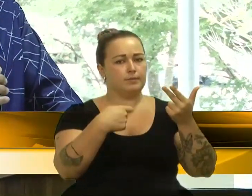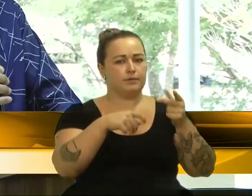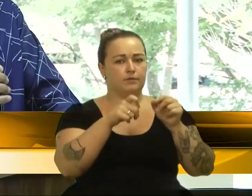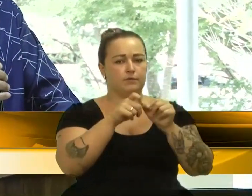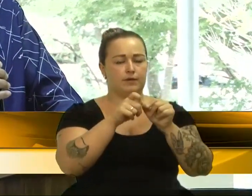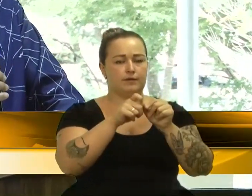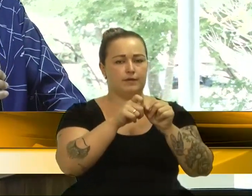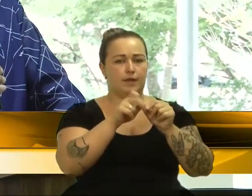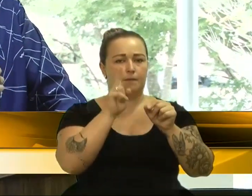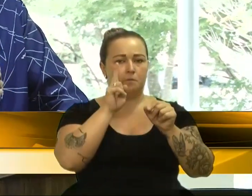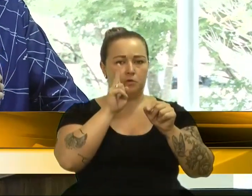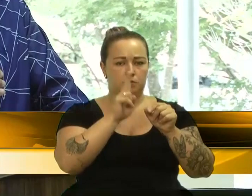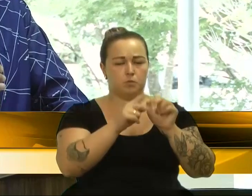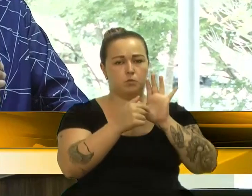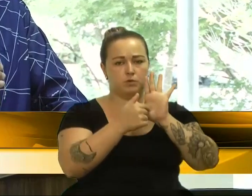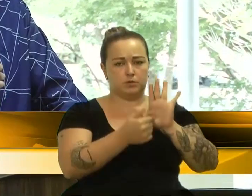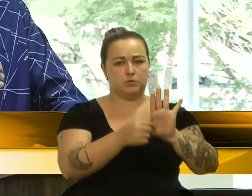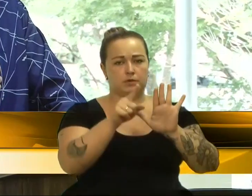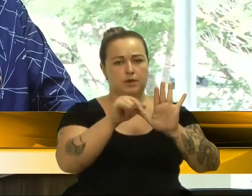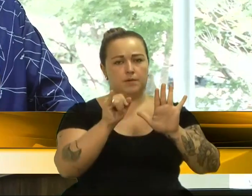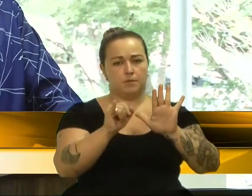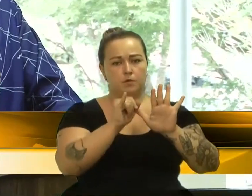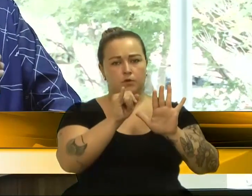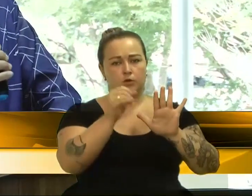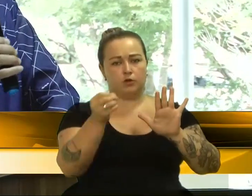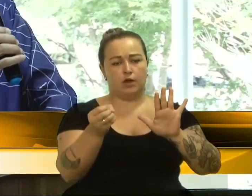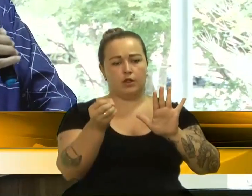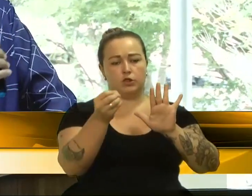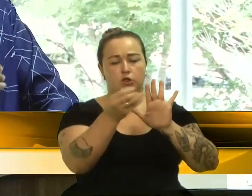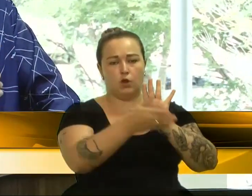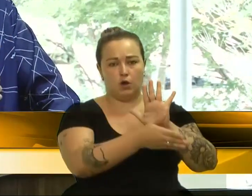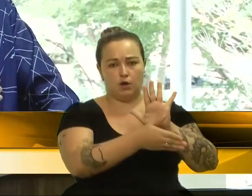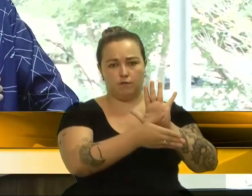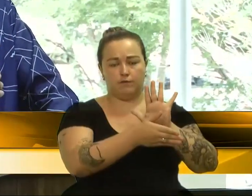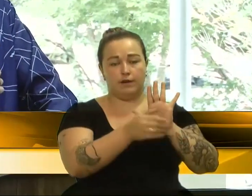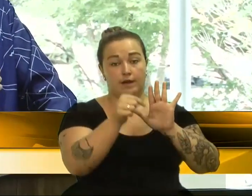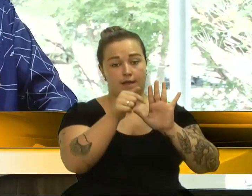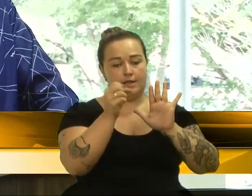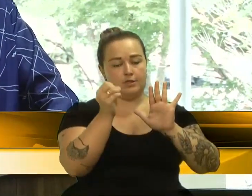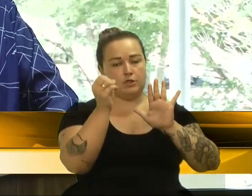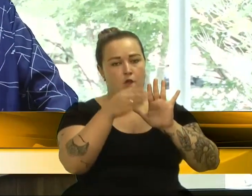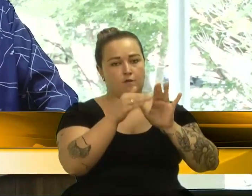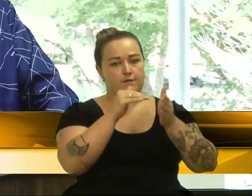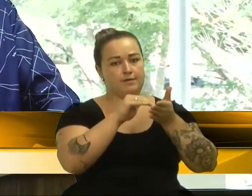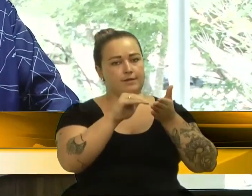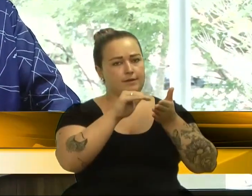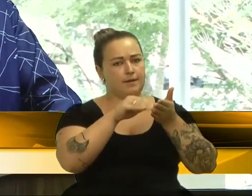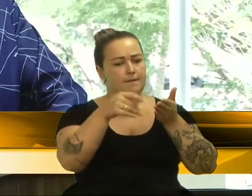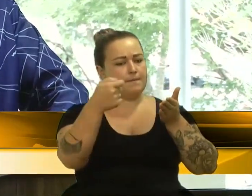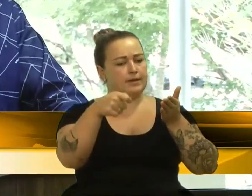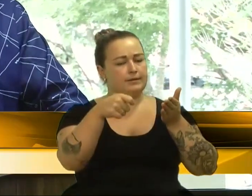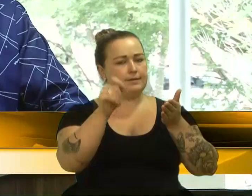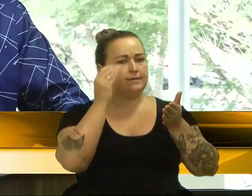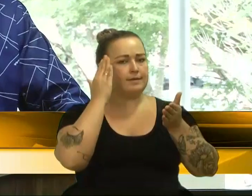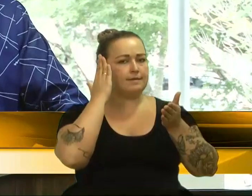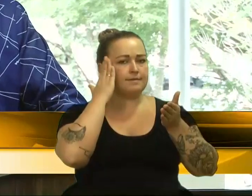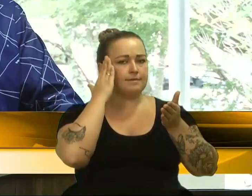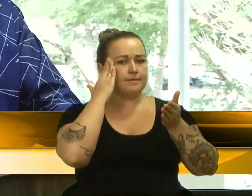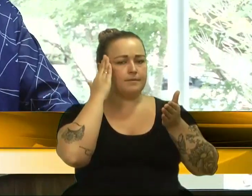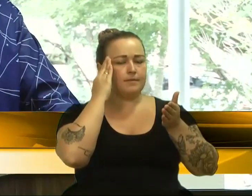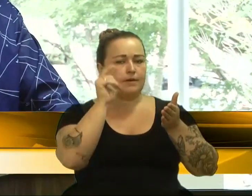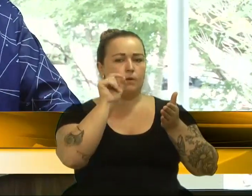sim, importante que a nova secretária fique ciente das diversas demandas que nós